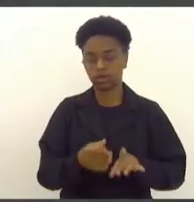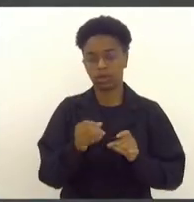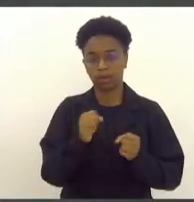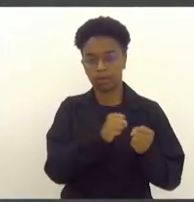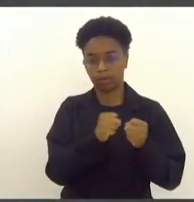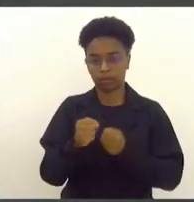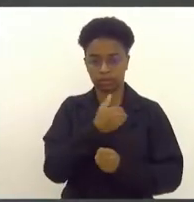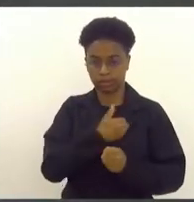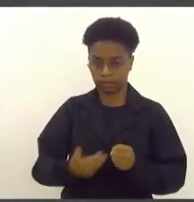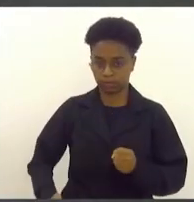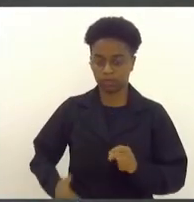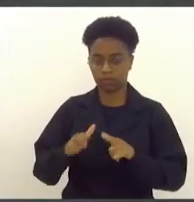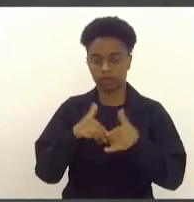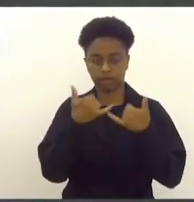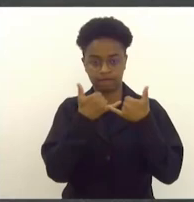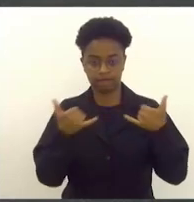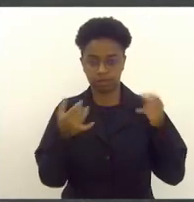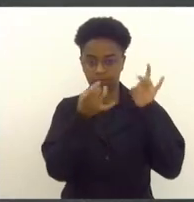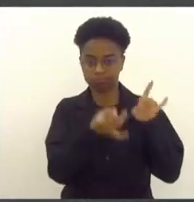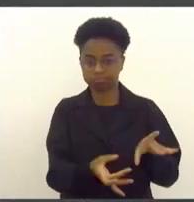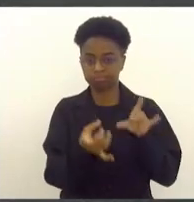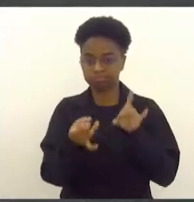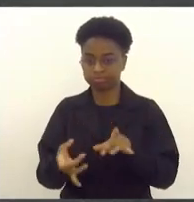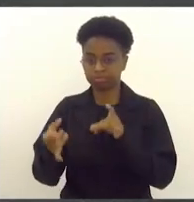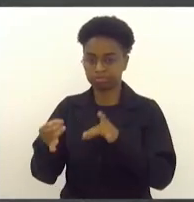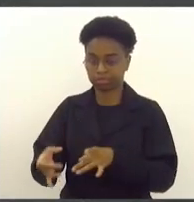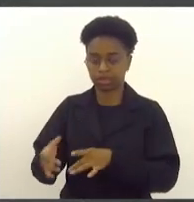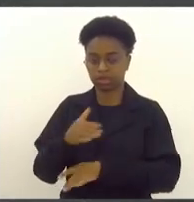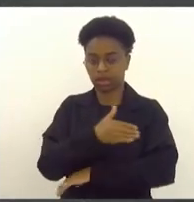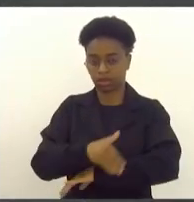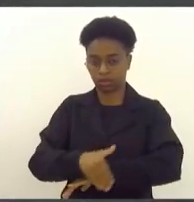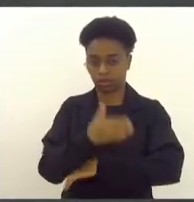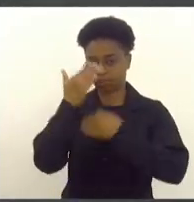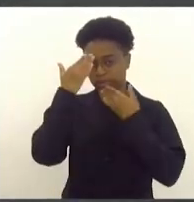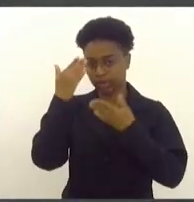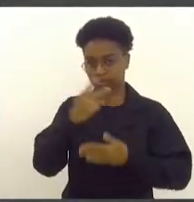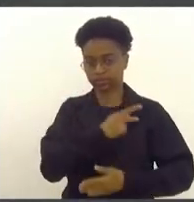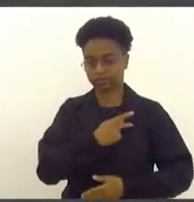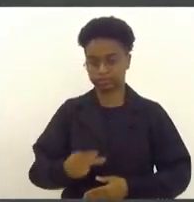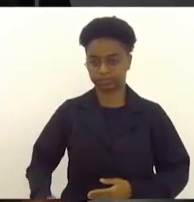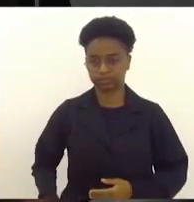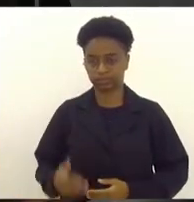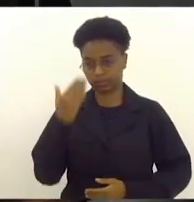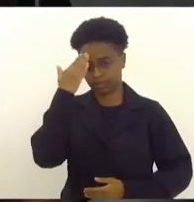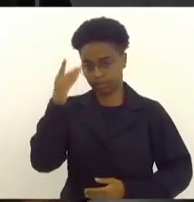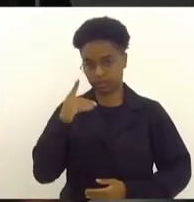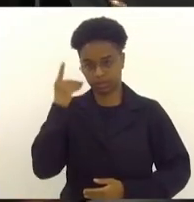com esses fios aí em desuso pendurados pelas ruas muito obrigada Presidente